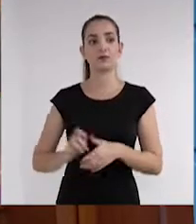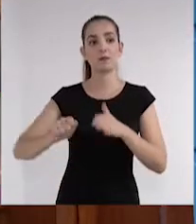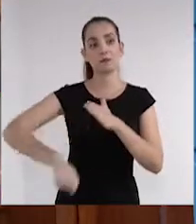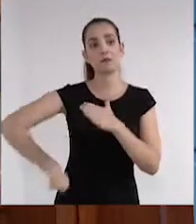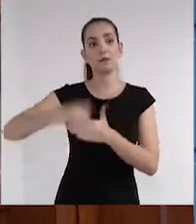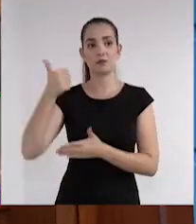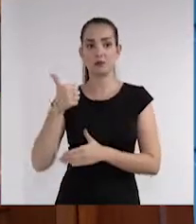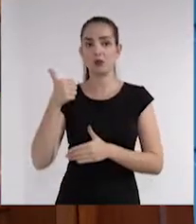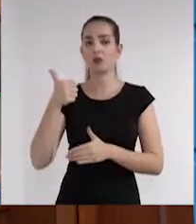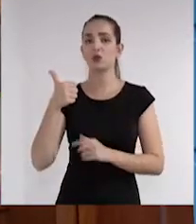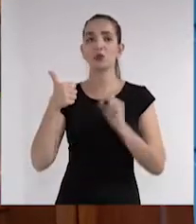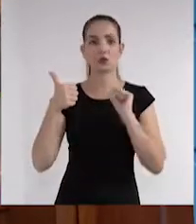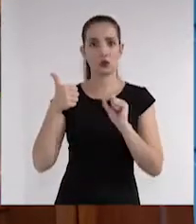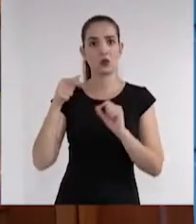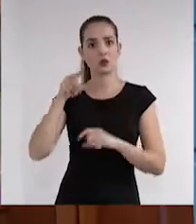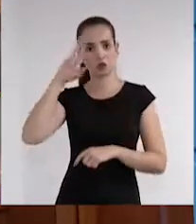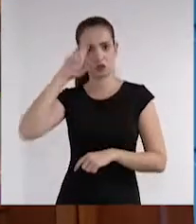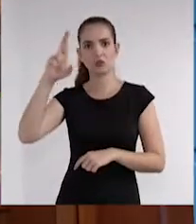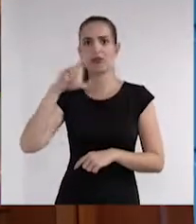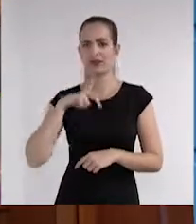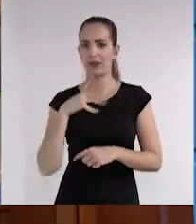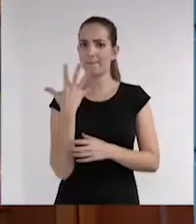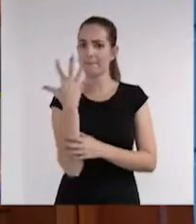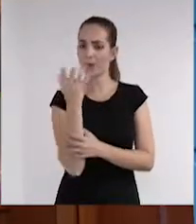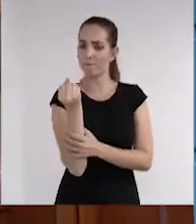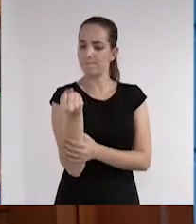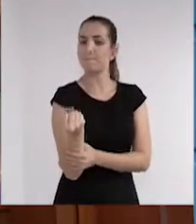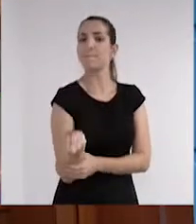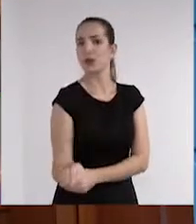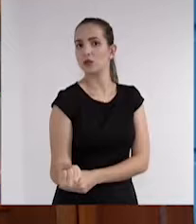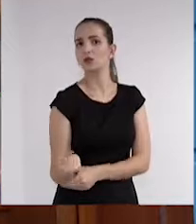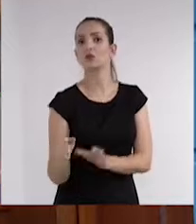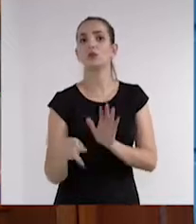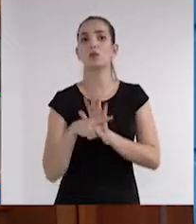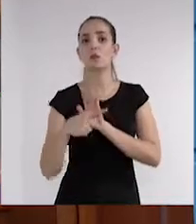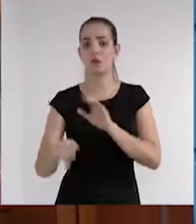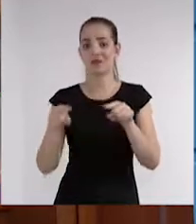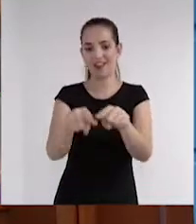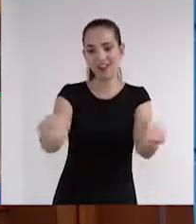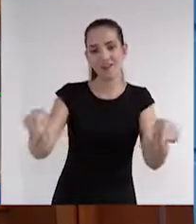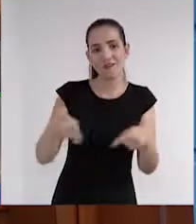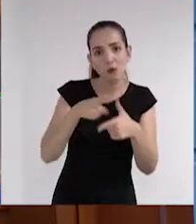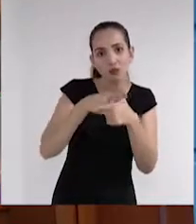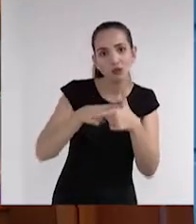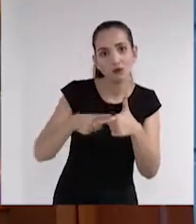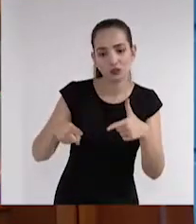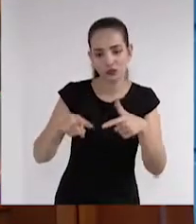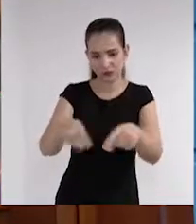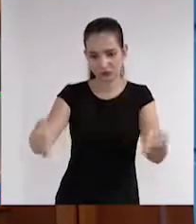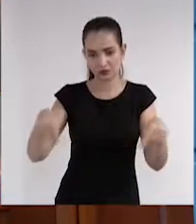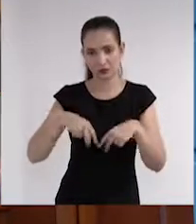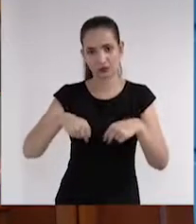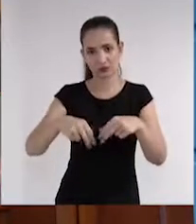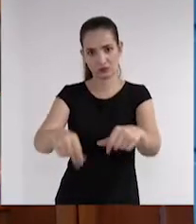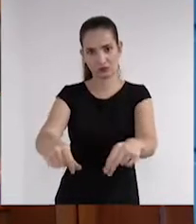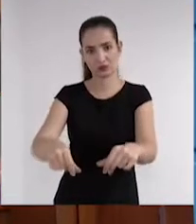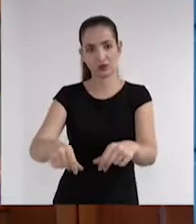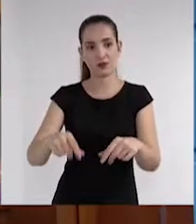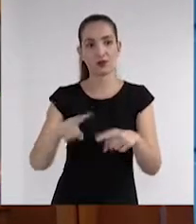Primeiro que Vossa Excelência pesa a mão sobre a reforma agrária e esquece de discutir o grande